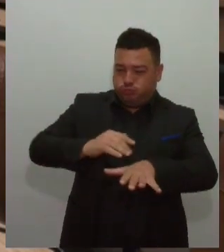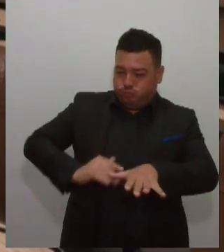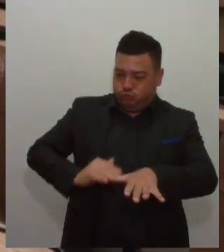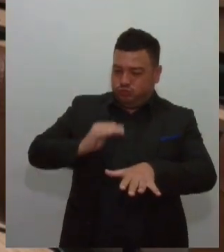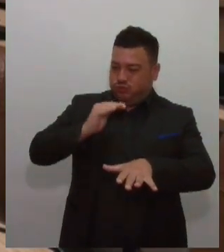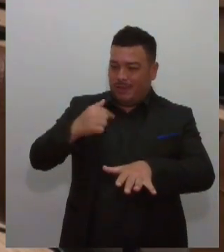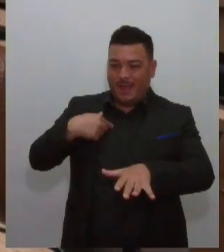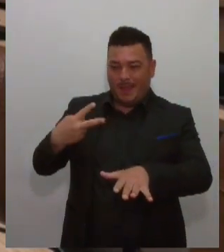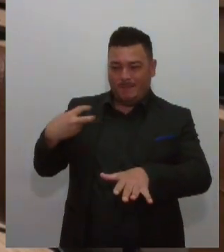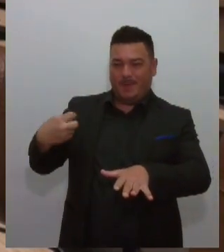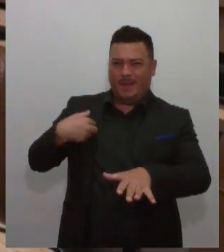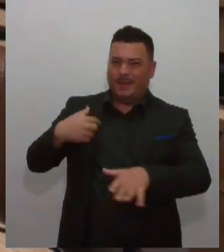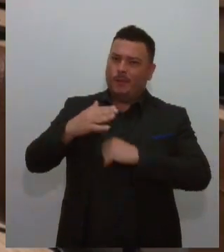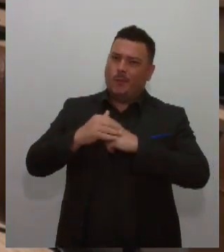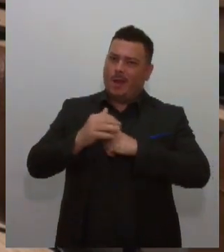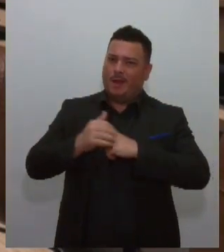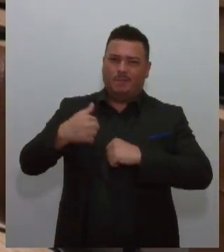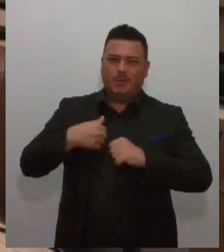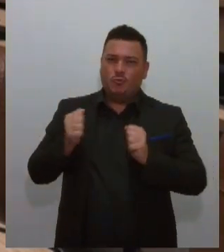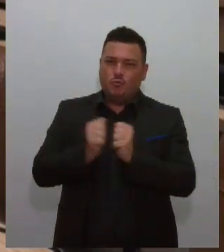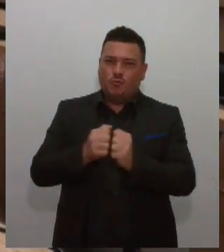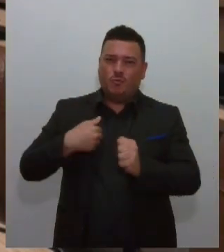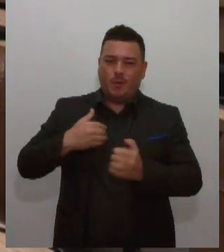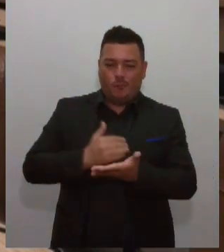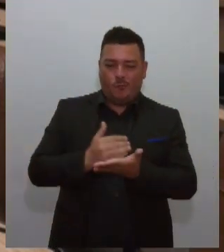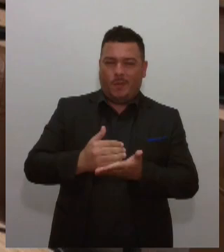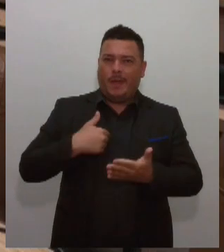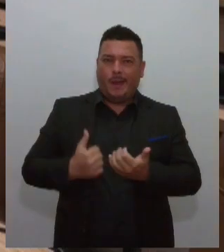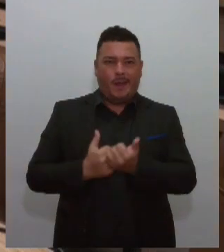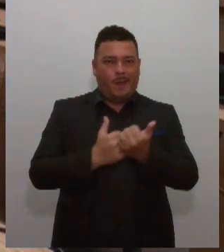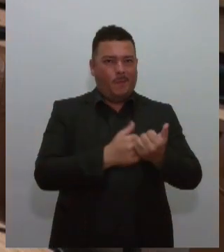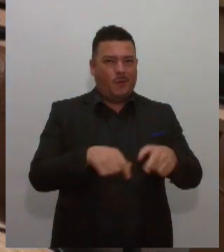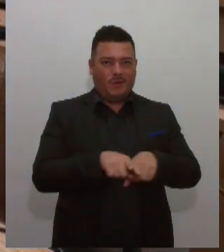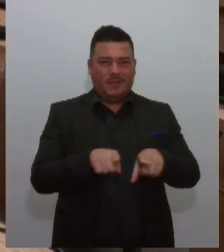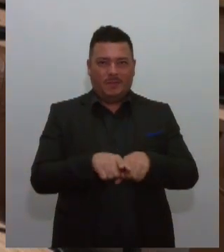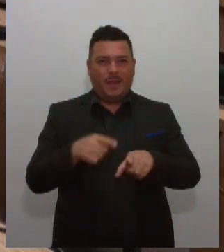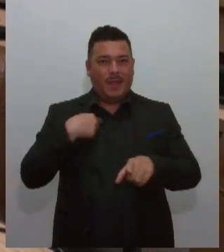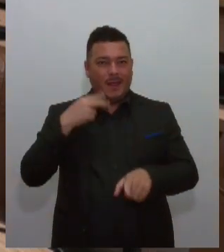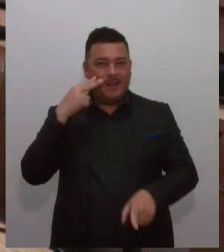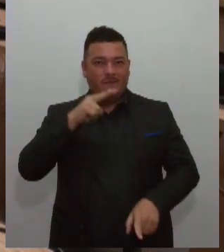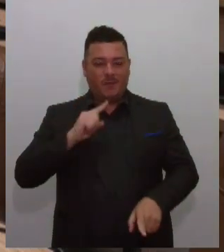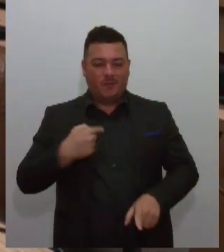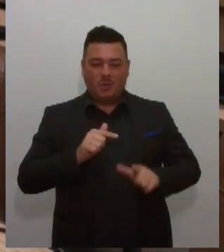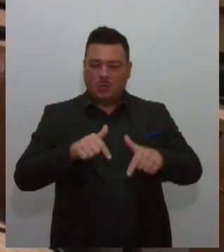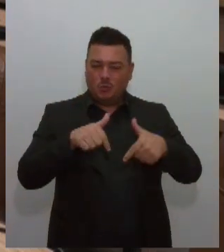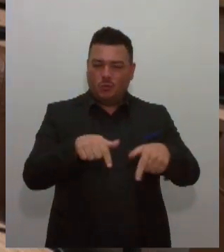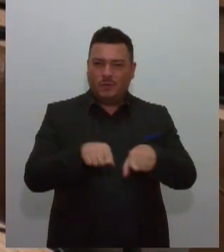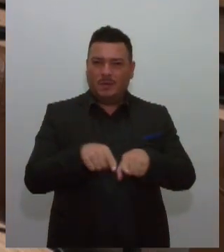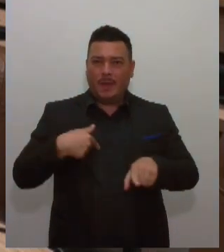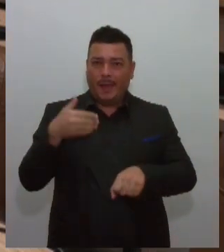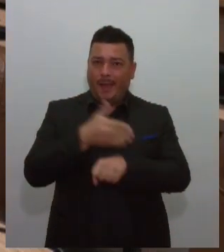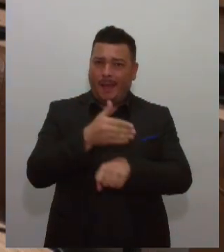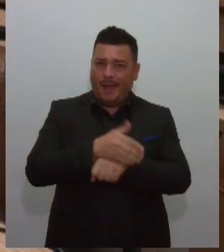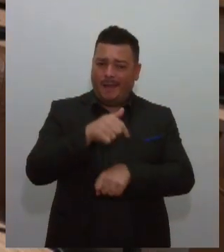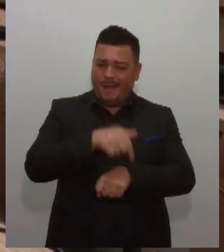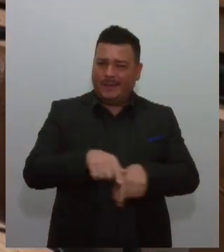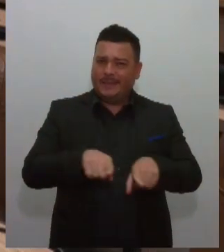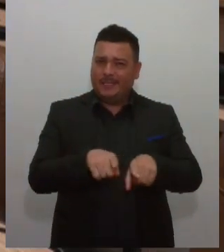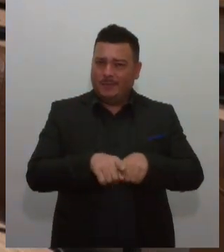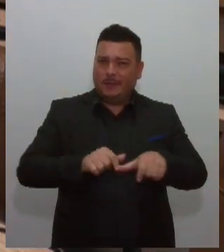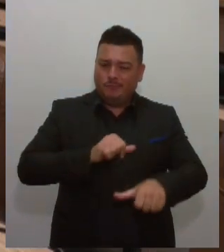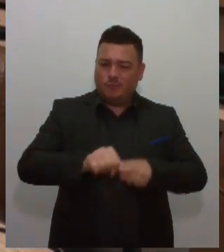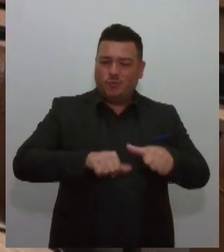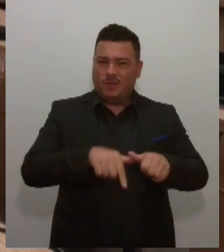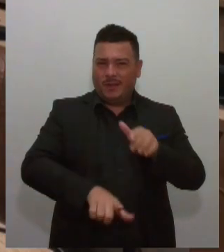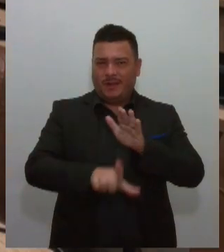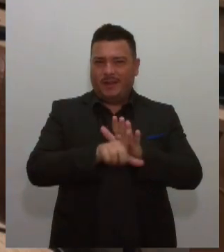Garibaldi Mendonça, desde o começo, me deu todo o apoio, né? Acompanhou a nossa luta. Essa Assembleia aqui, por diversas vezes, fez mudanças na lei para ajustar,